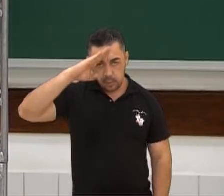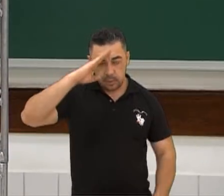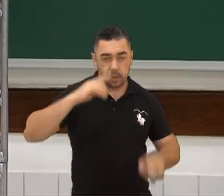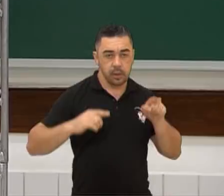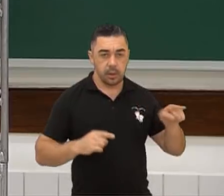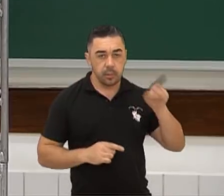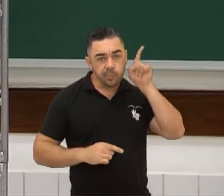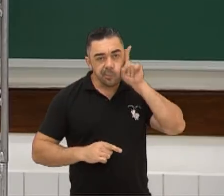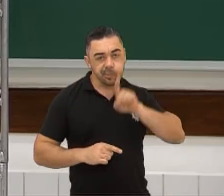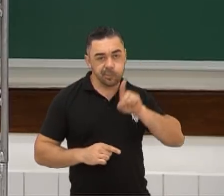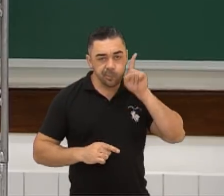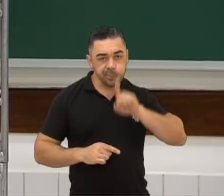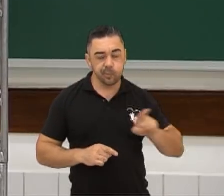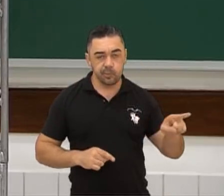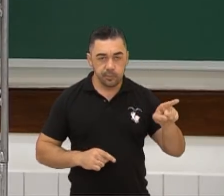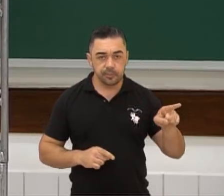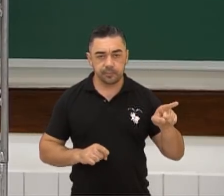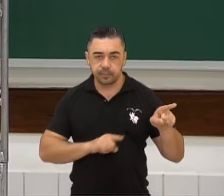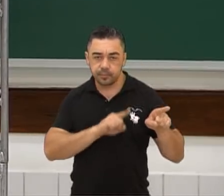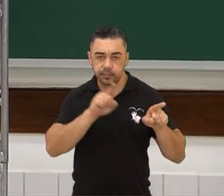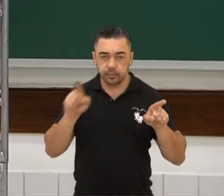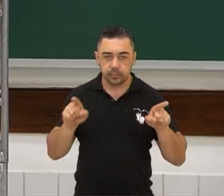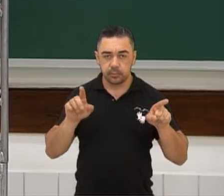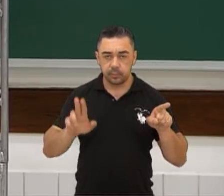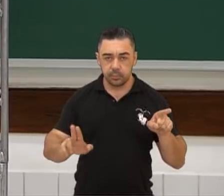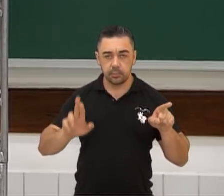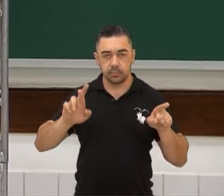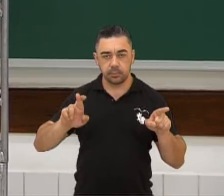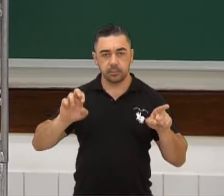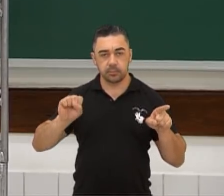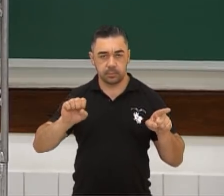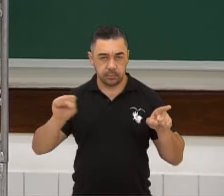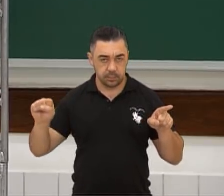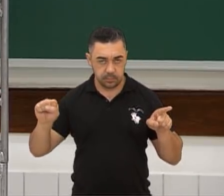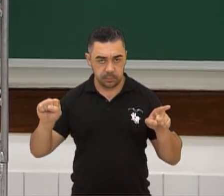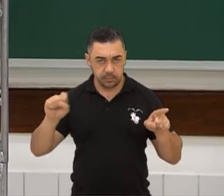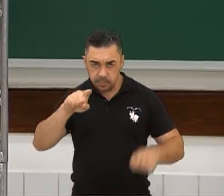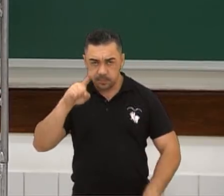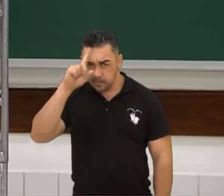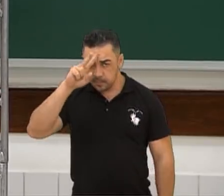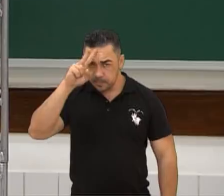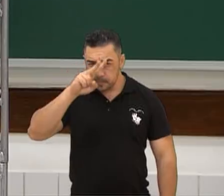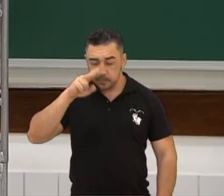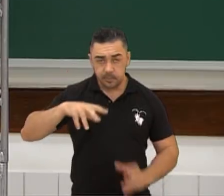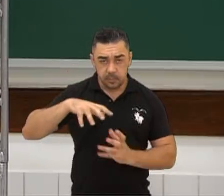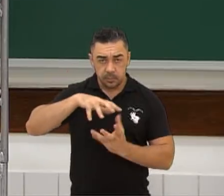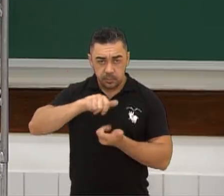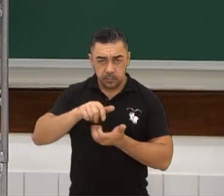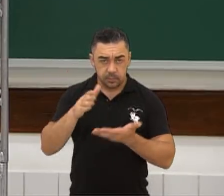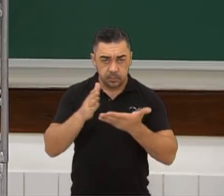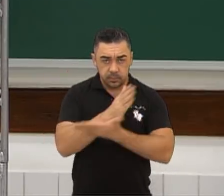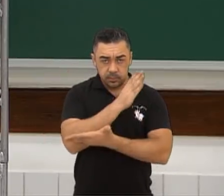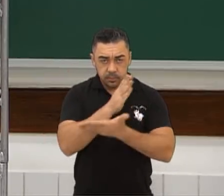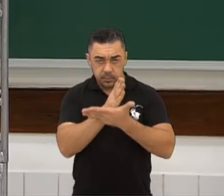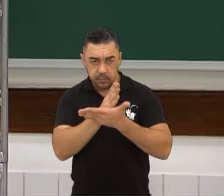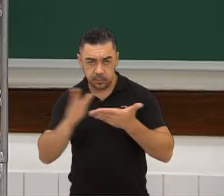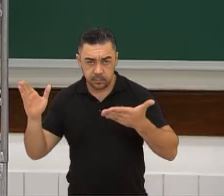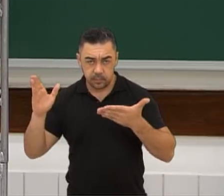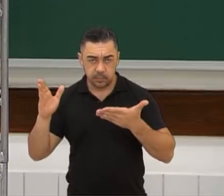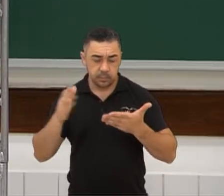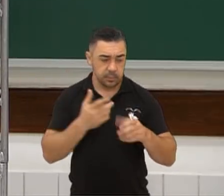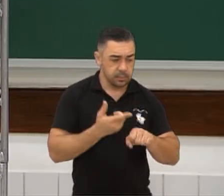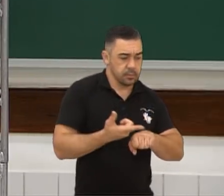Estados Unidos e União Soviética. Lembrou disso? O mundo inteiro dividido aí